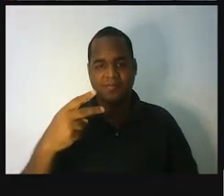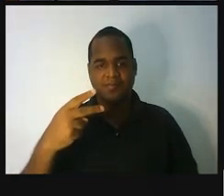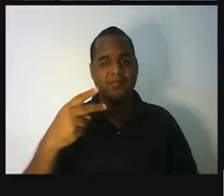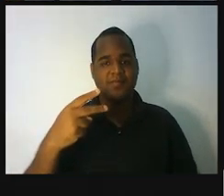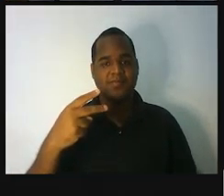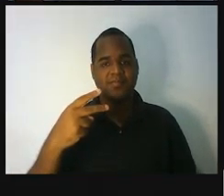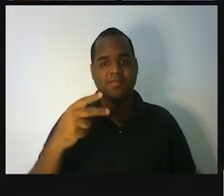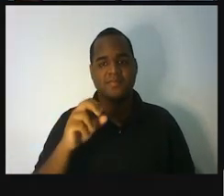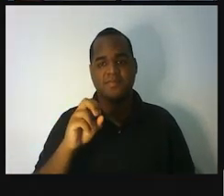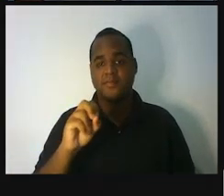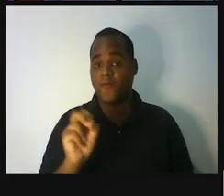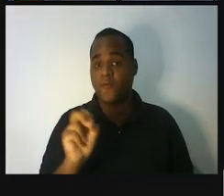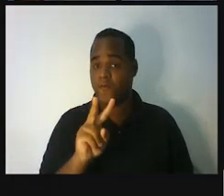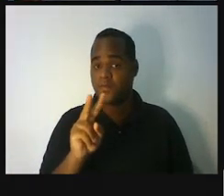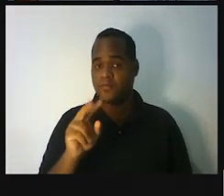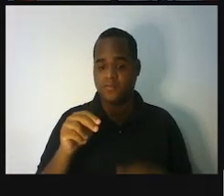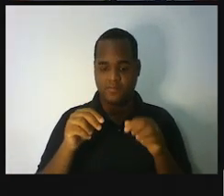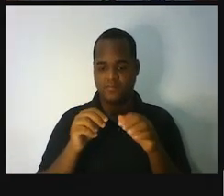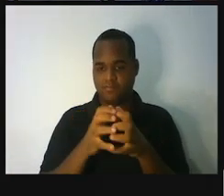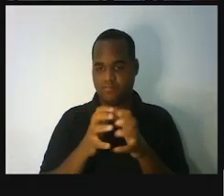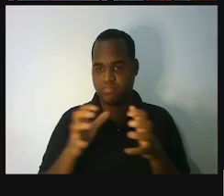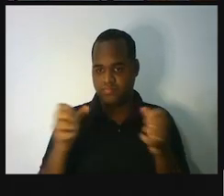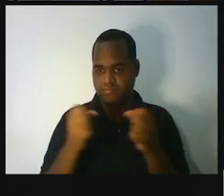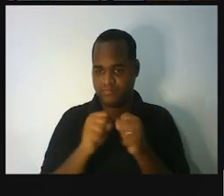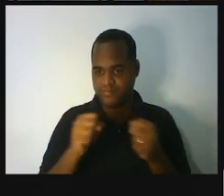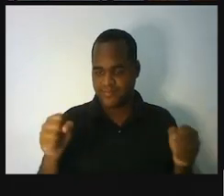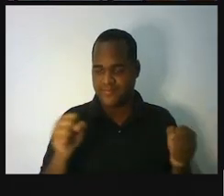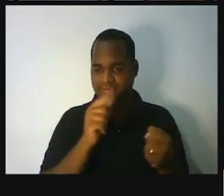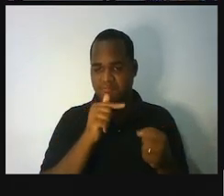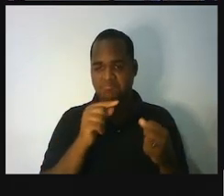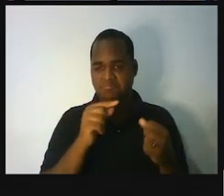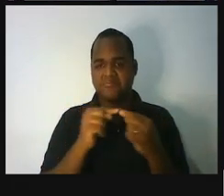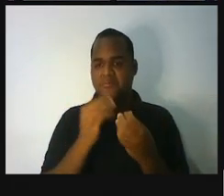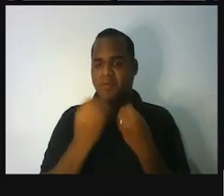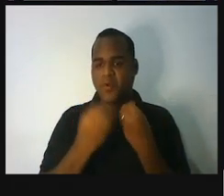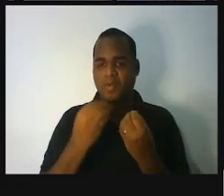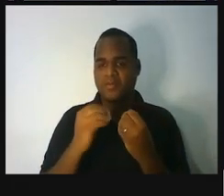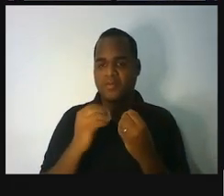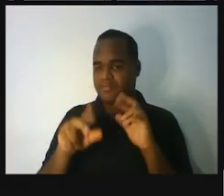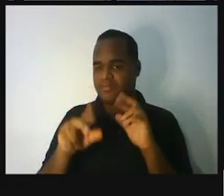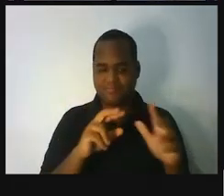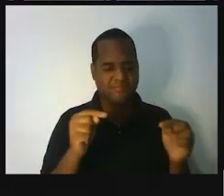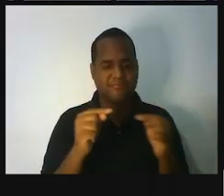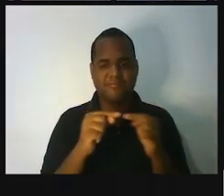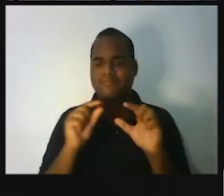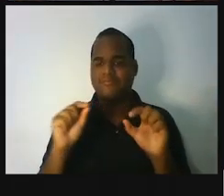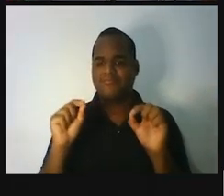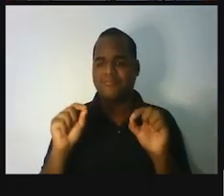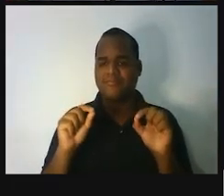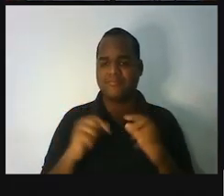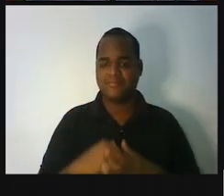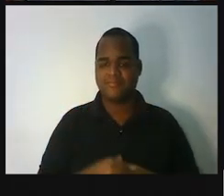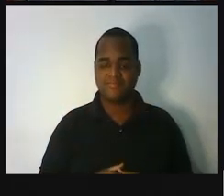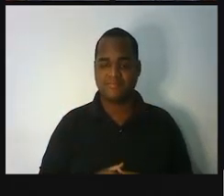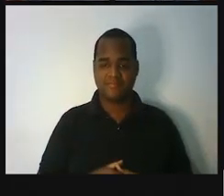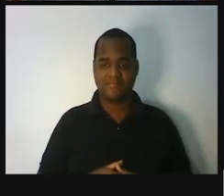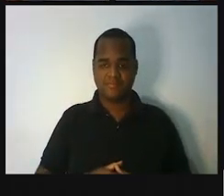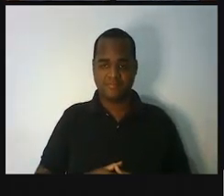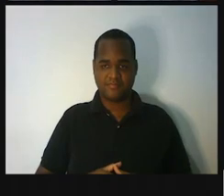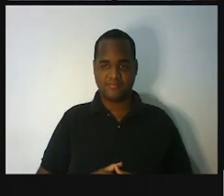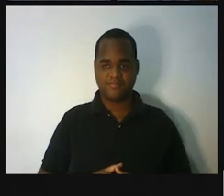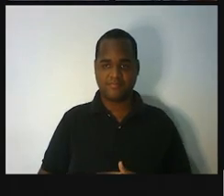o volume de um está como em relação ao volume do outro? Lá vai uma